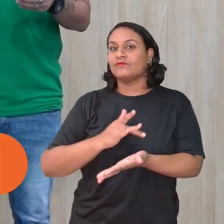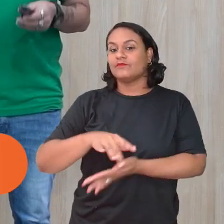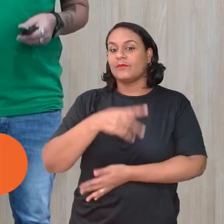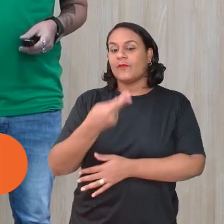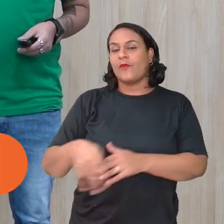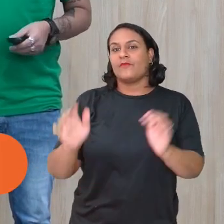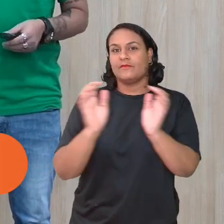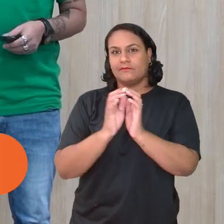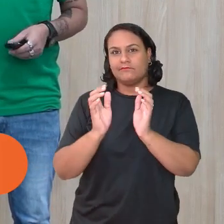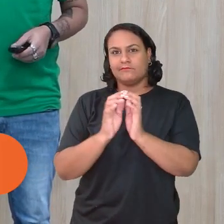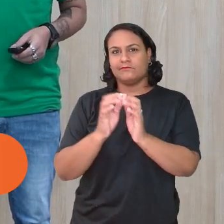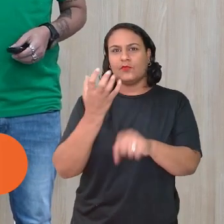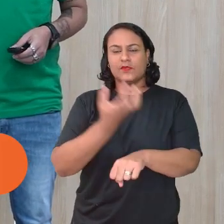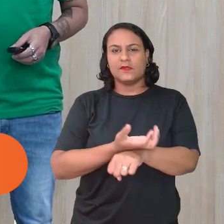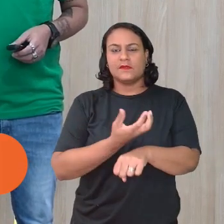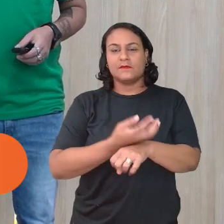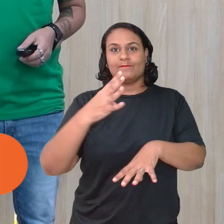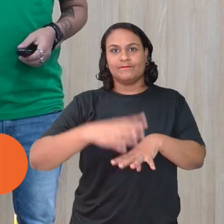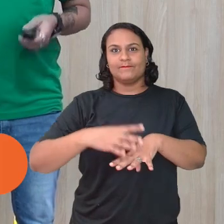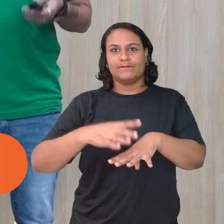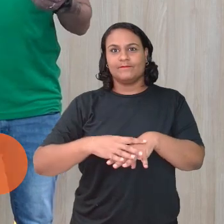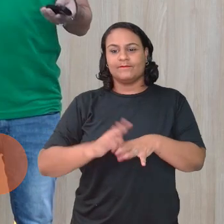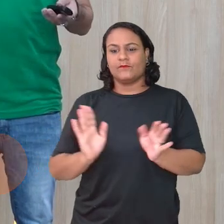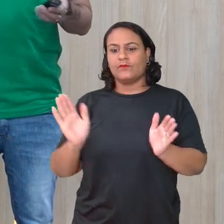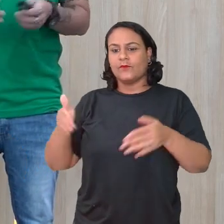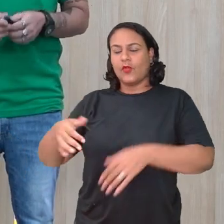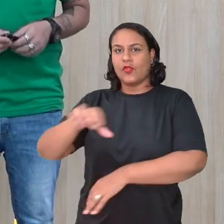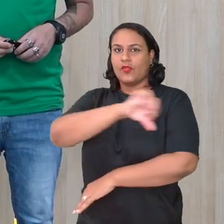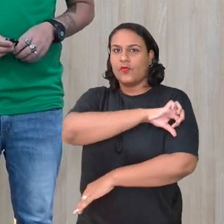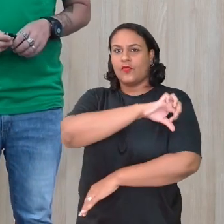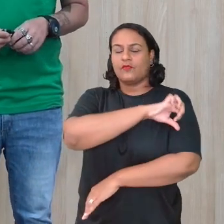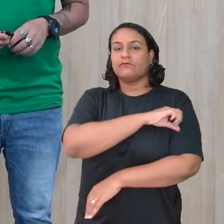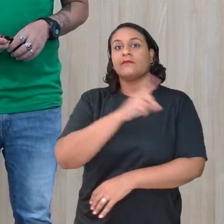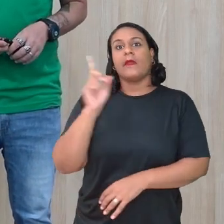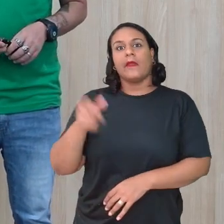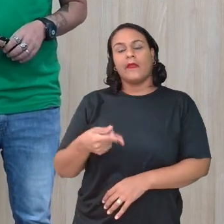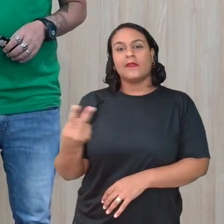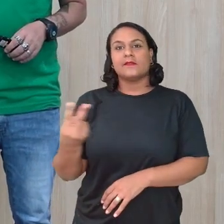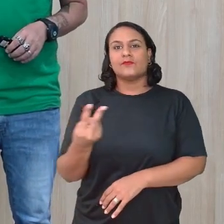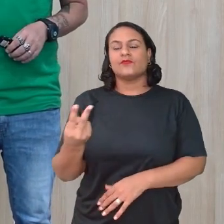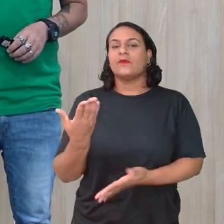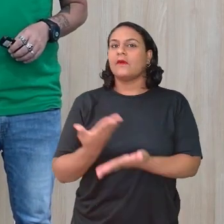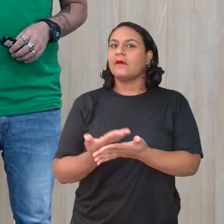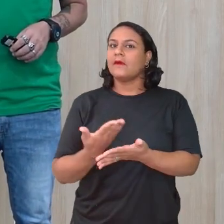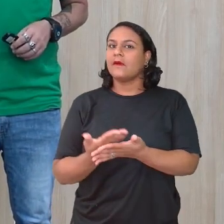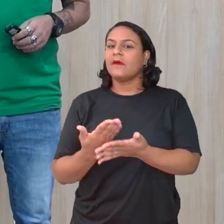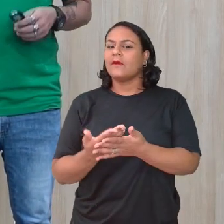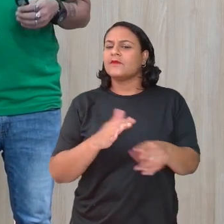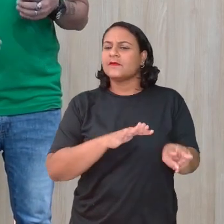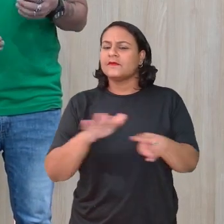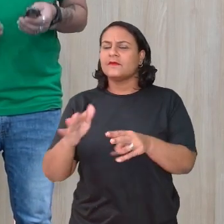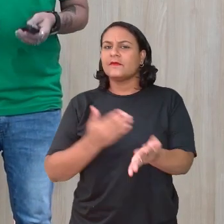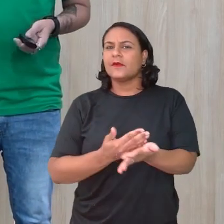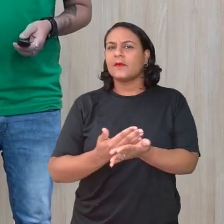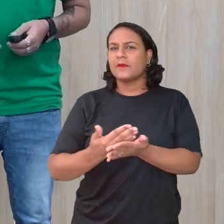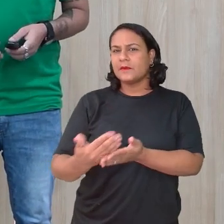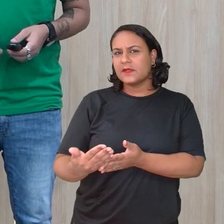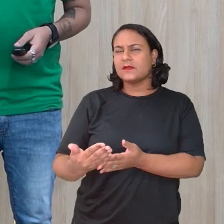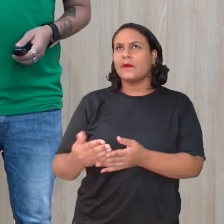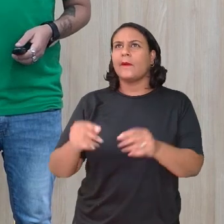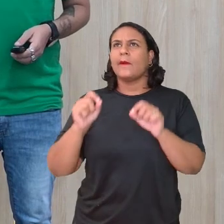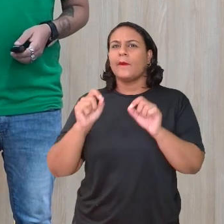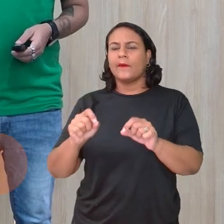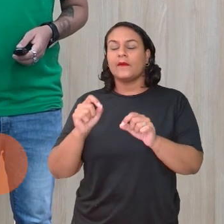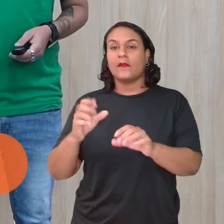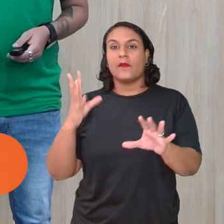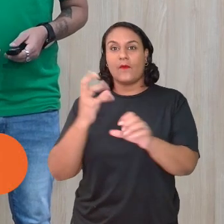uma aula de matemática para o 9º ano, né? E essa é a segunda aula dessa semana, onde a gente vai começar agora a